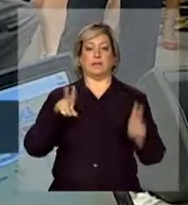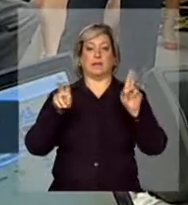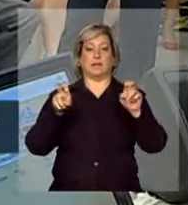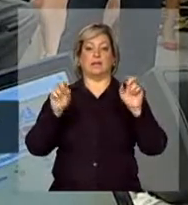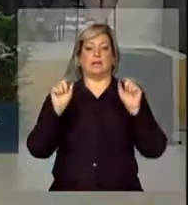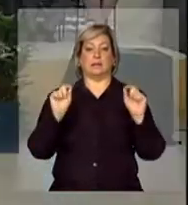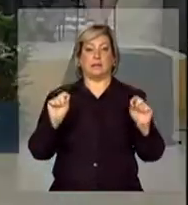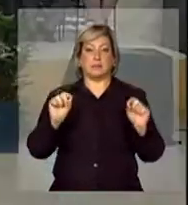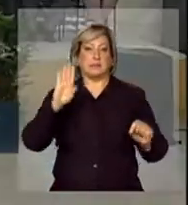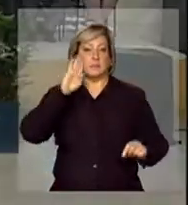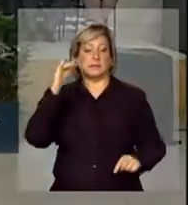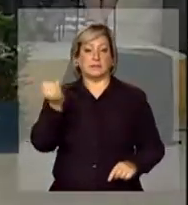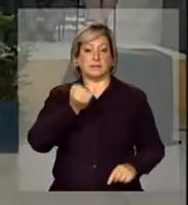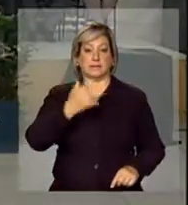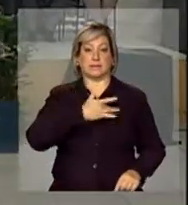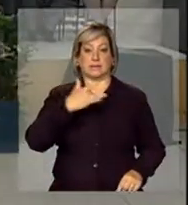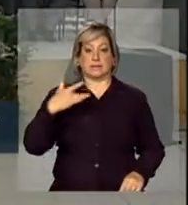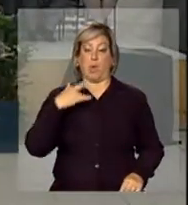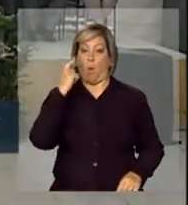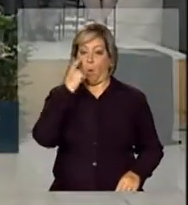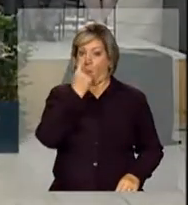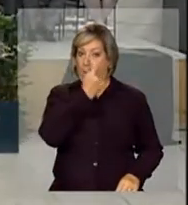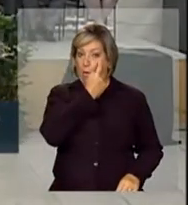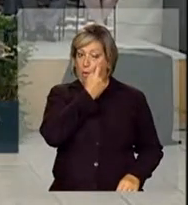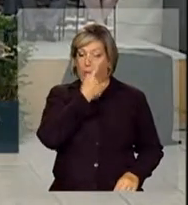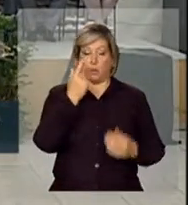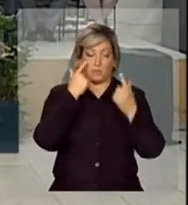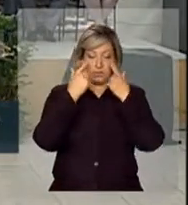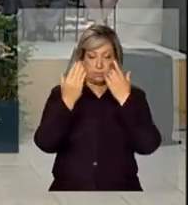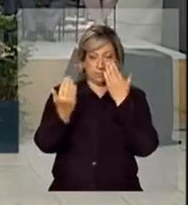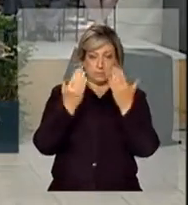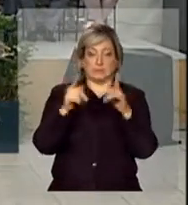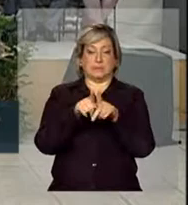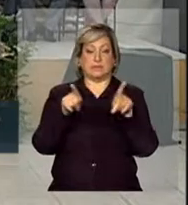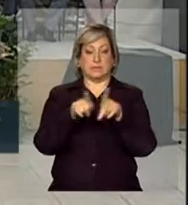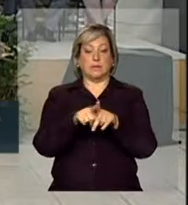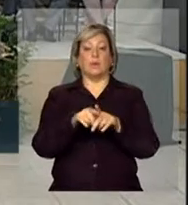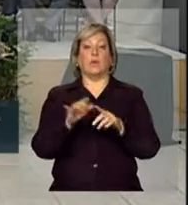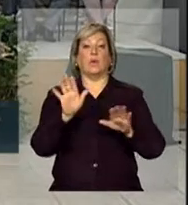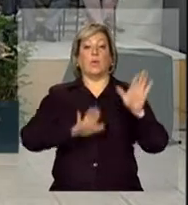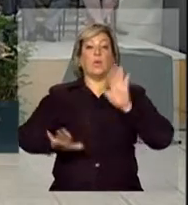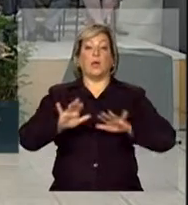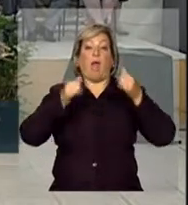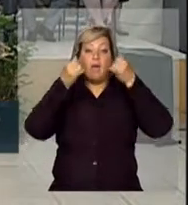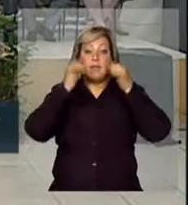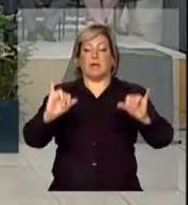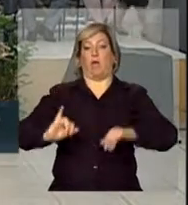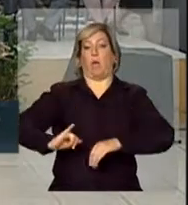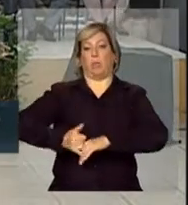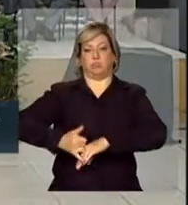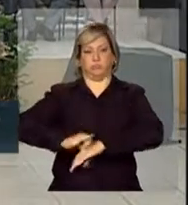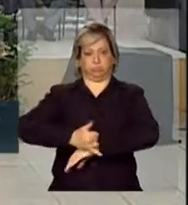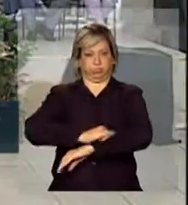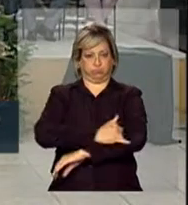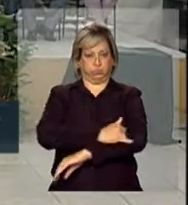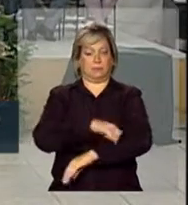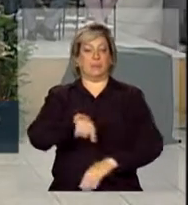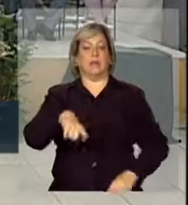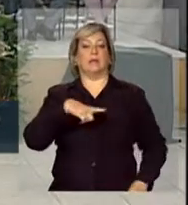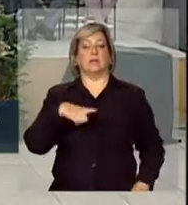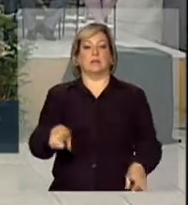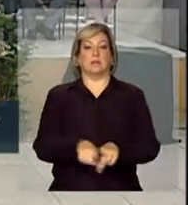essenciais serão a saúde ocular e prevenção da obesidade para atender as demandas dos